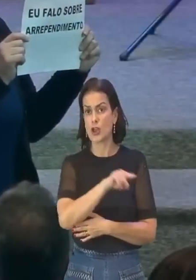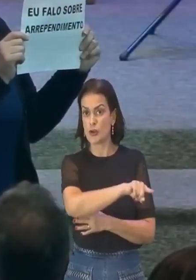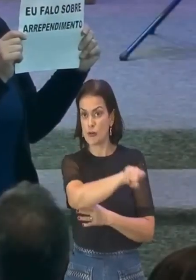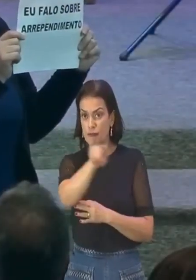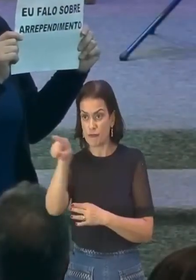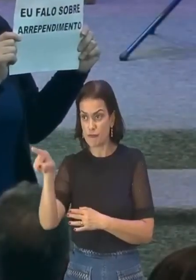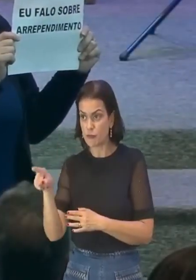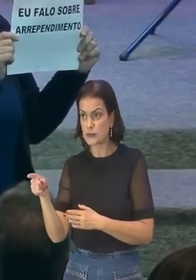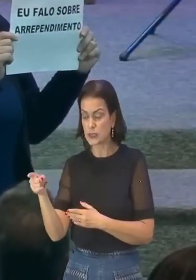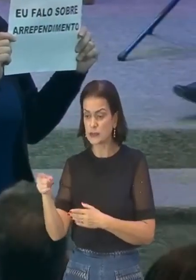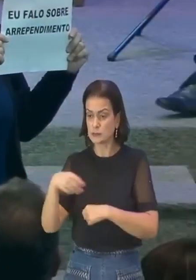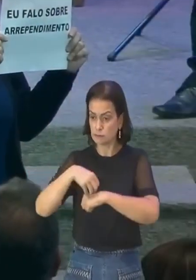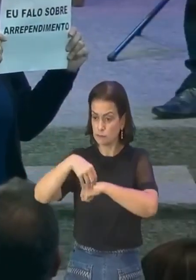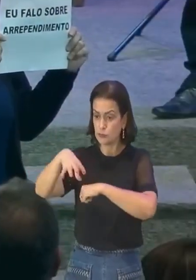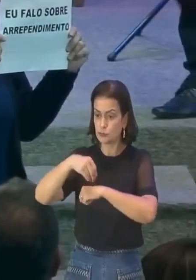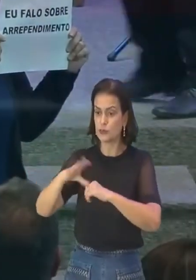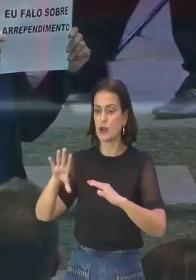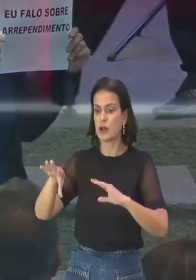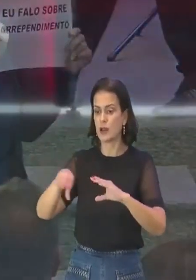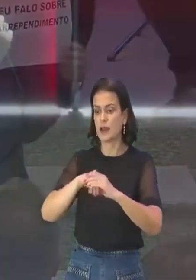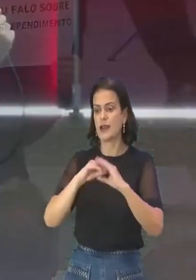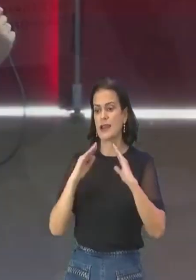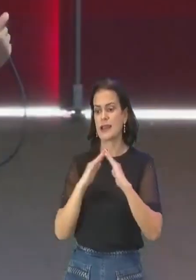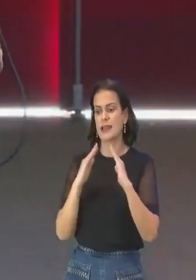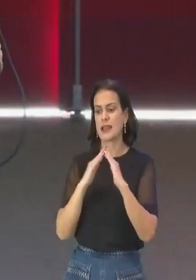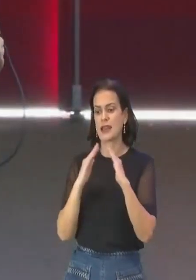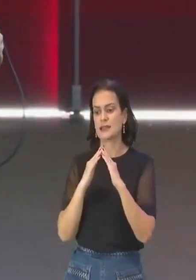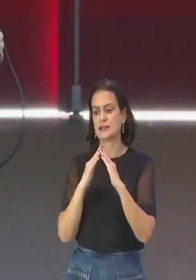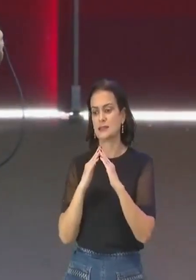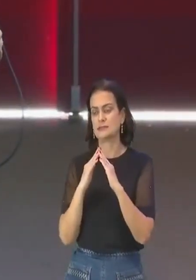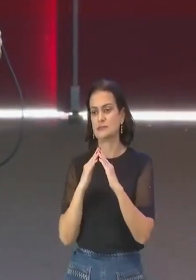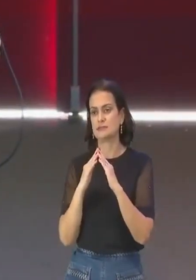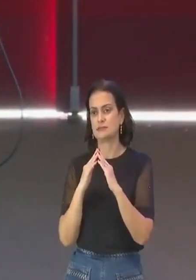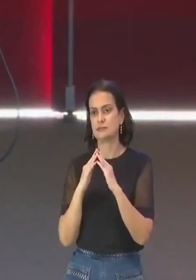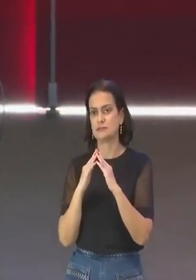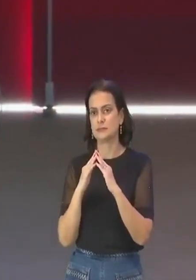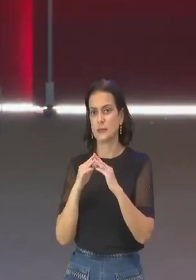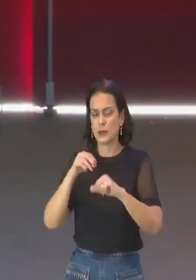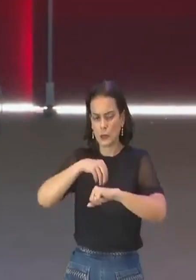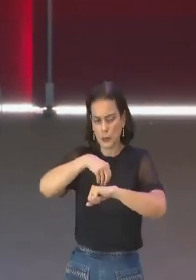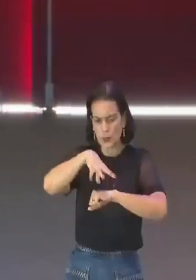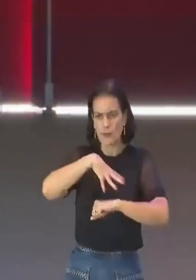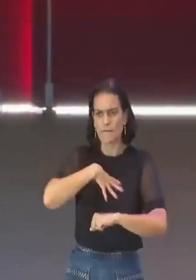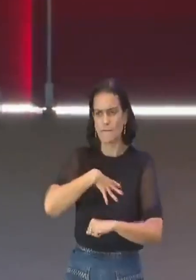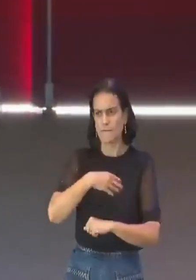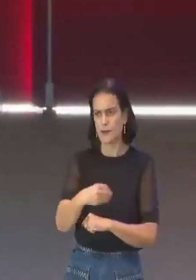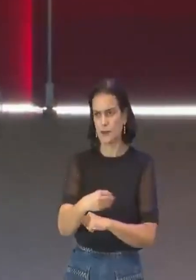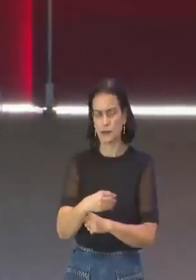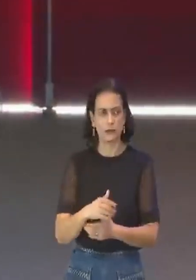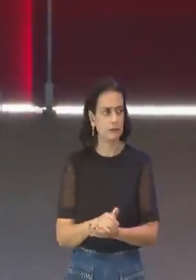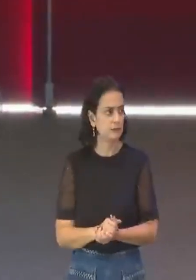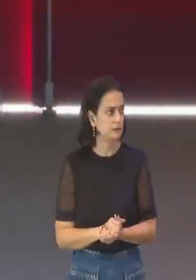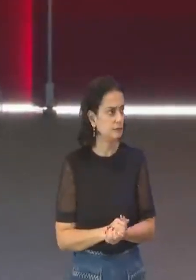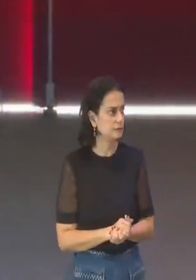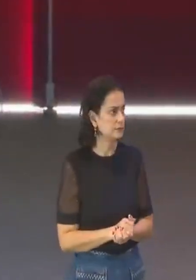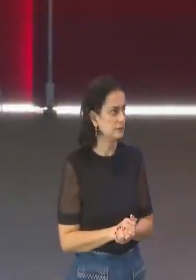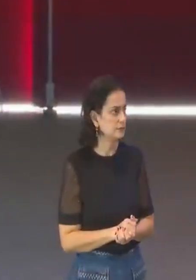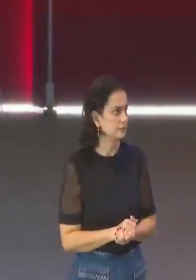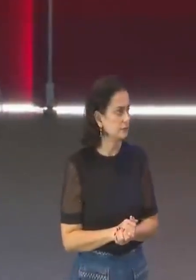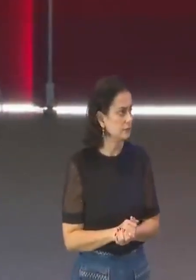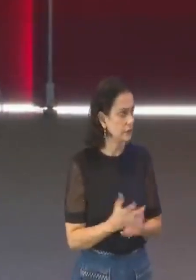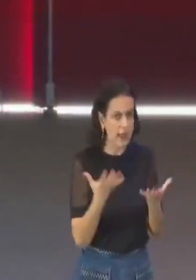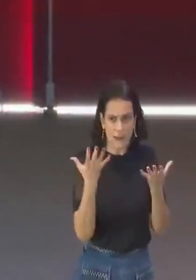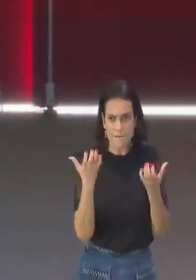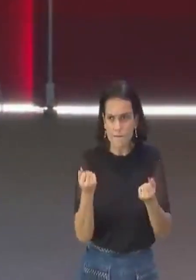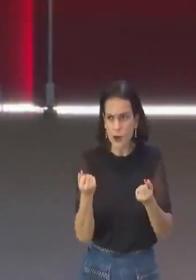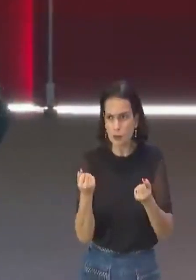vocês compartilham em suas casas, compartilham com os seus filhos. Por gentileza, mães, agora vamos colocar